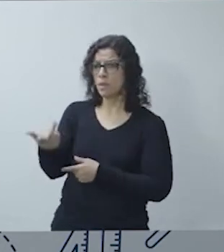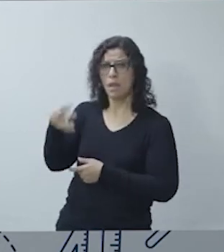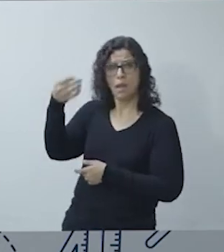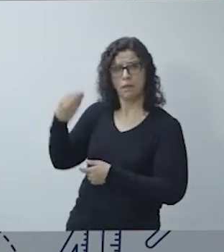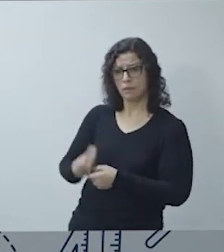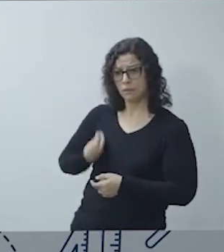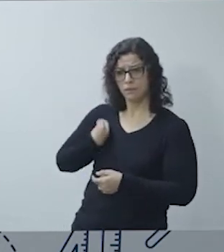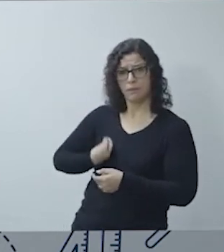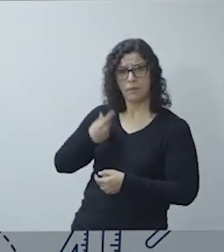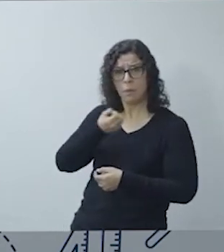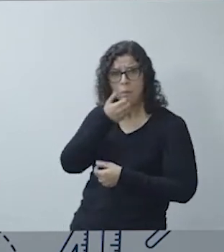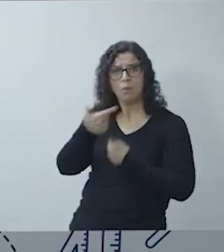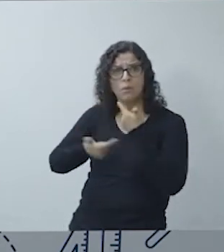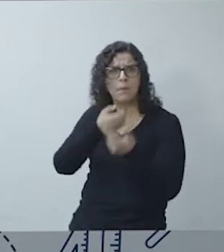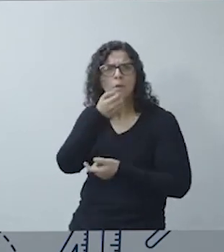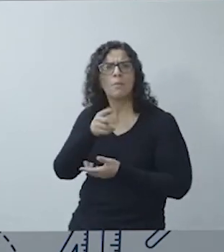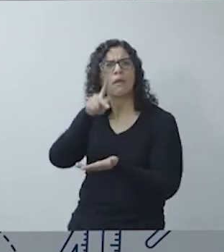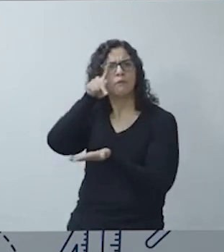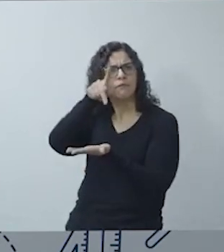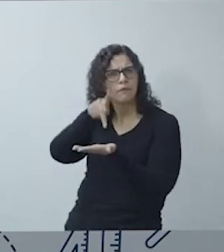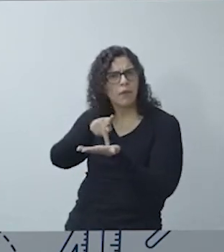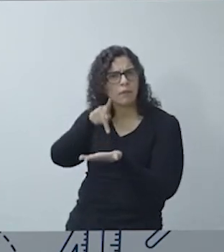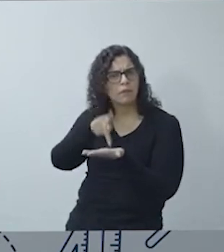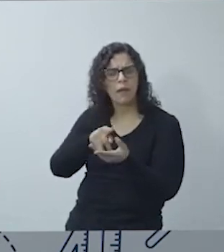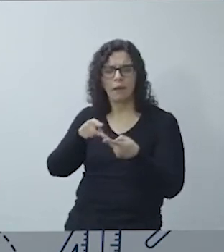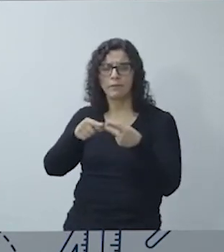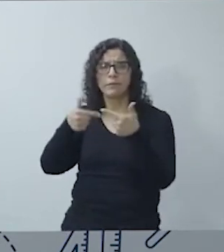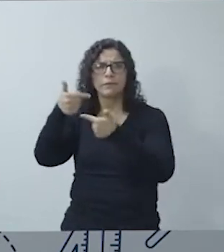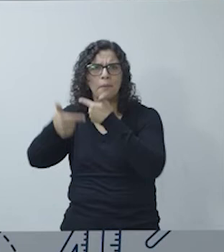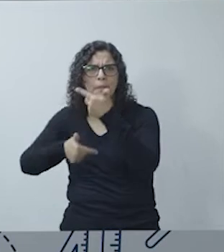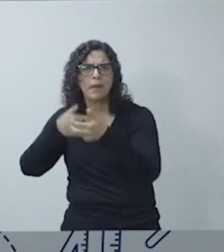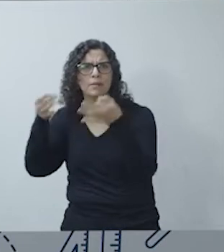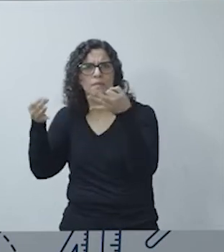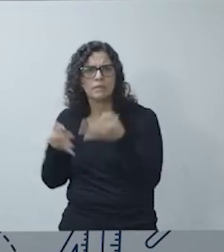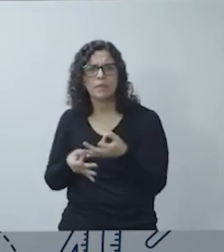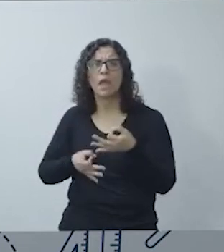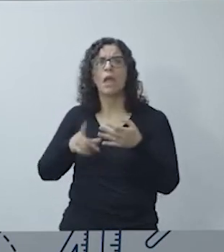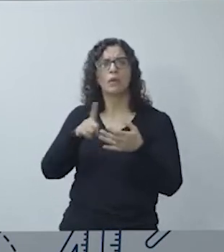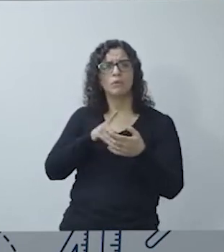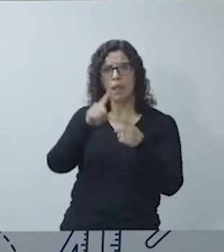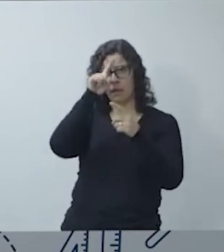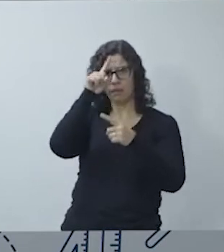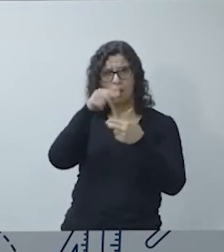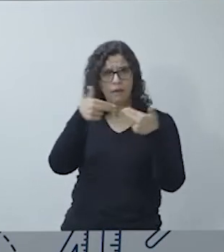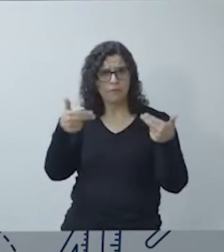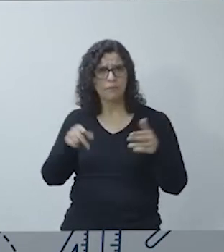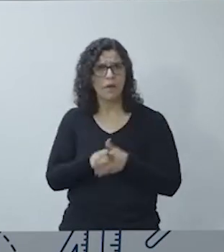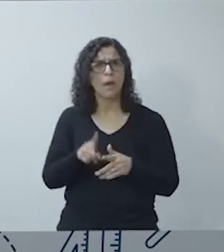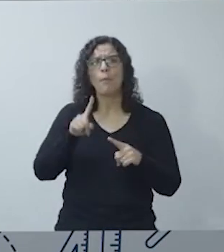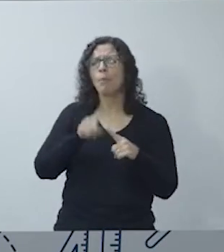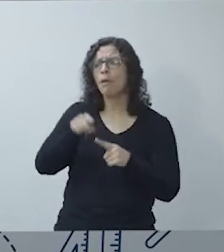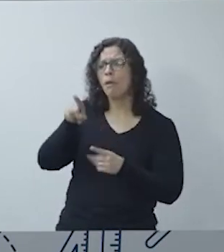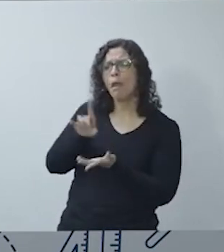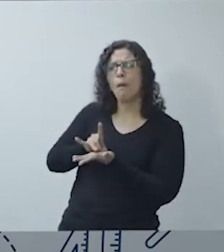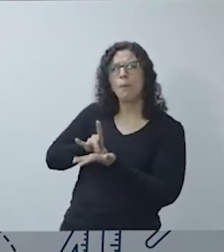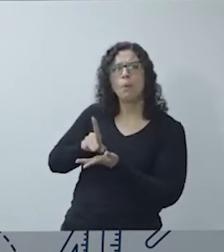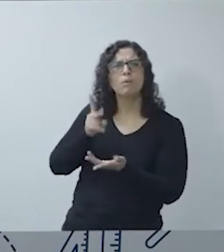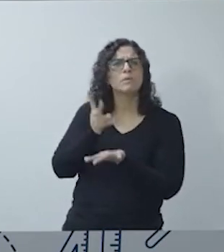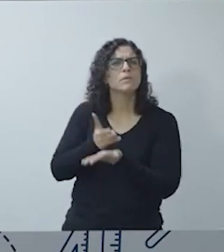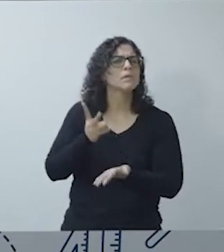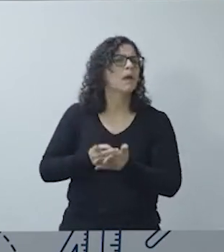respeito do trabalho do Antenor. Ele era honesto, trabalhador, era cheio de ideias. O que será